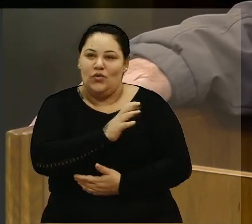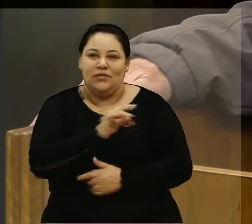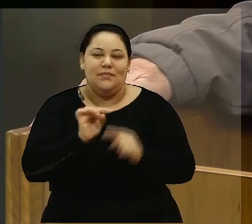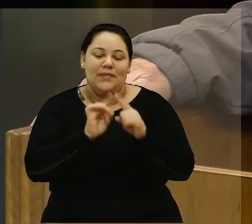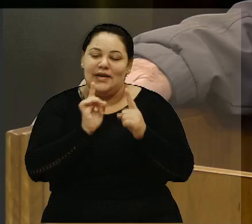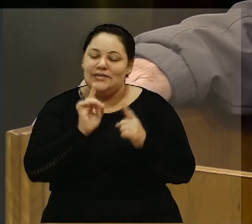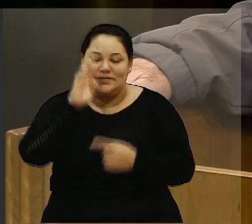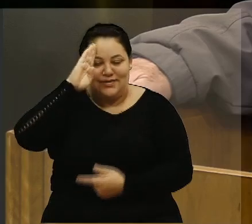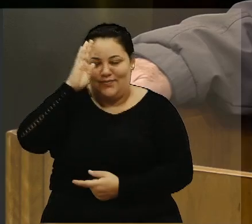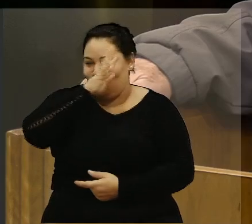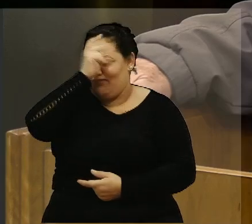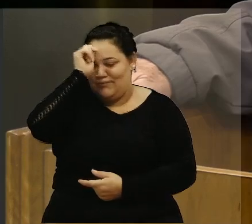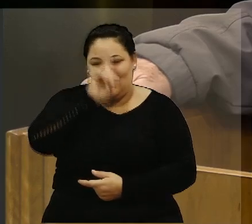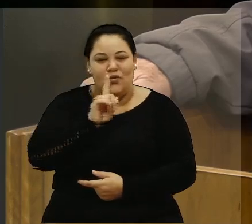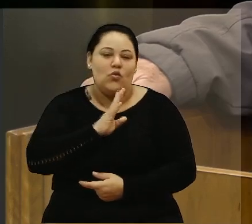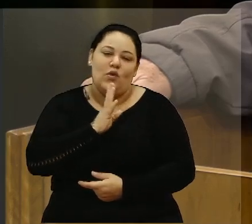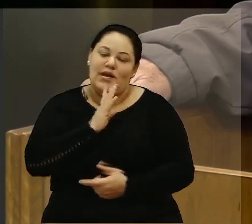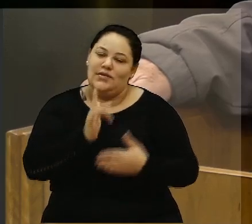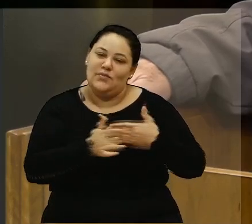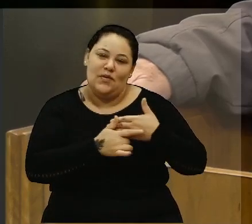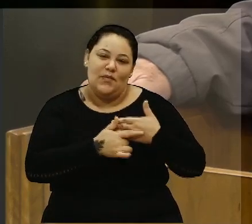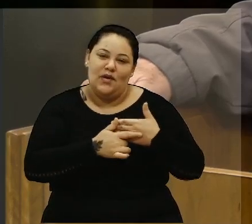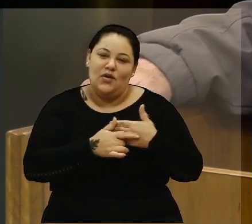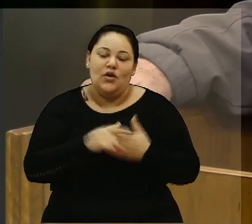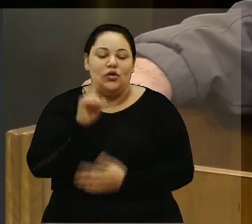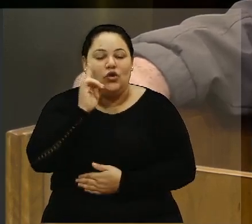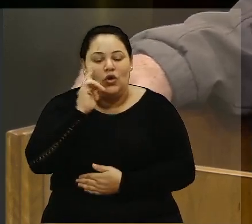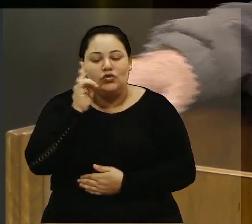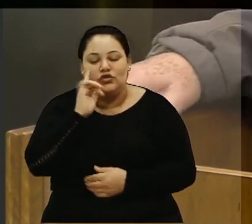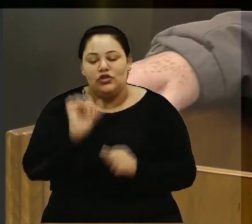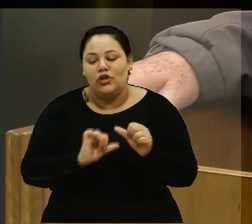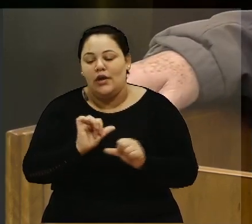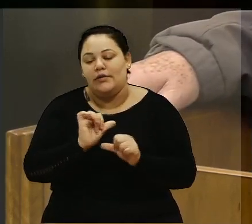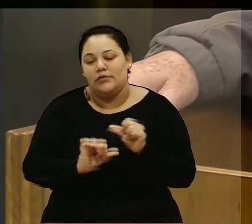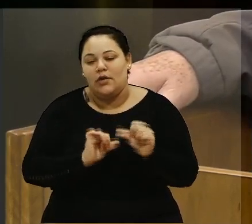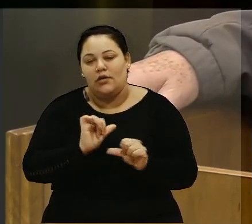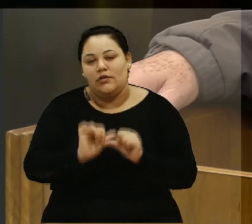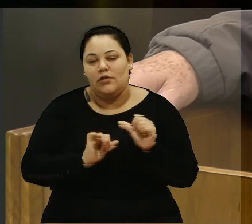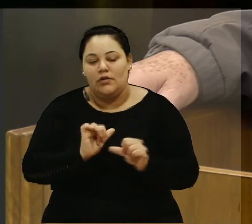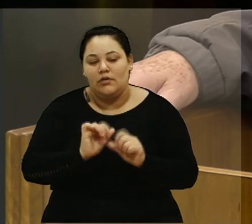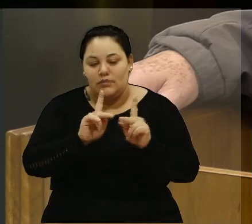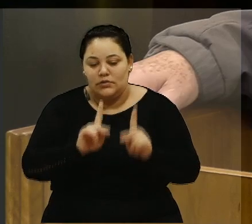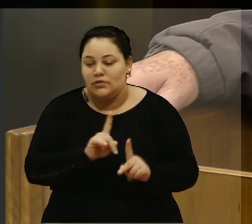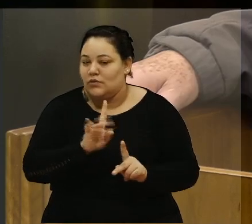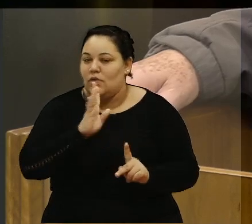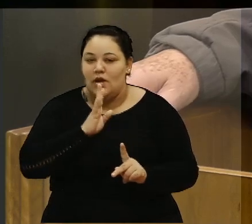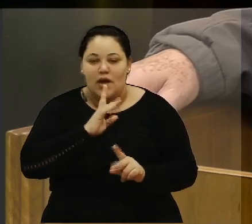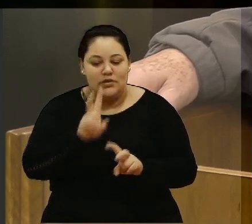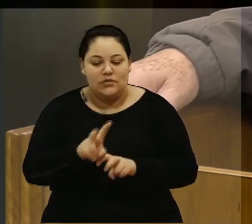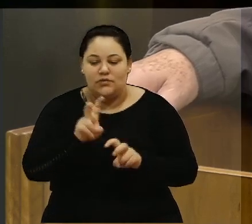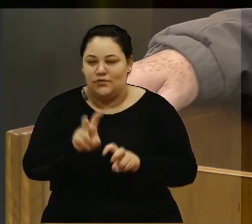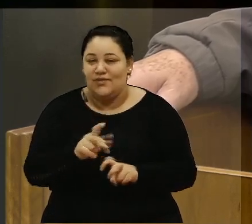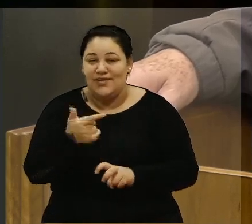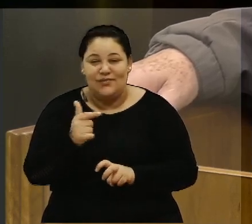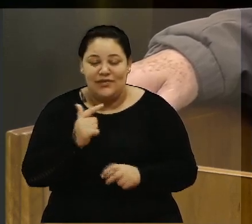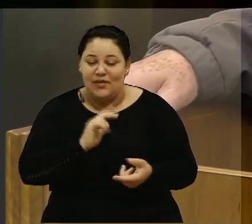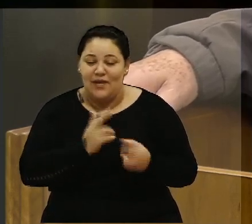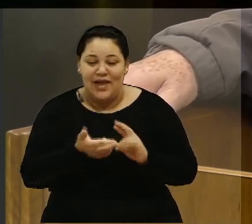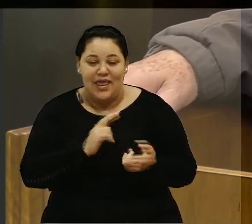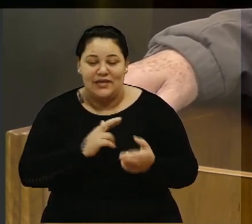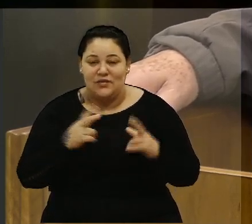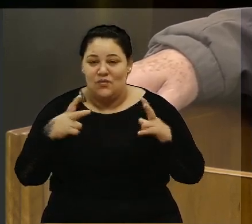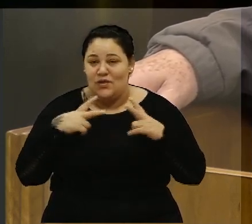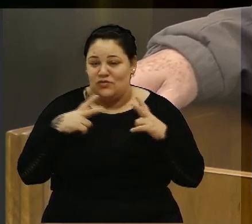papel, desconhece, todo dia troca, a pessoa não conhece o agricultor. Não tem essa relação pessoal